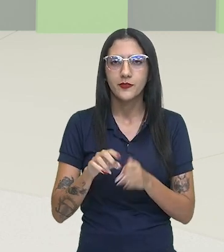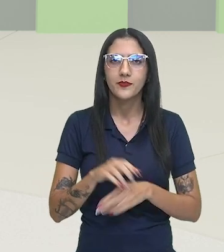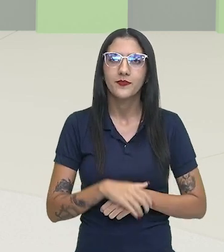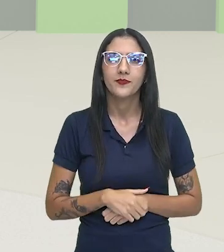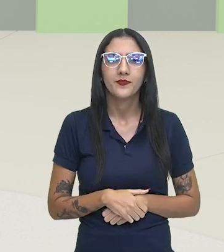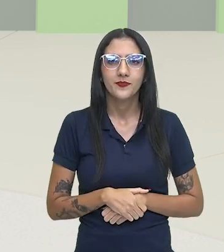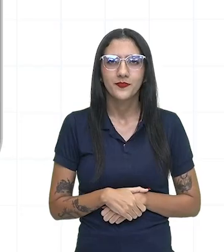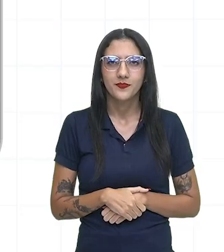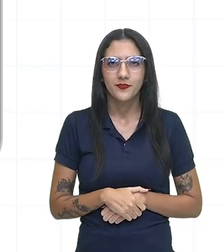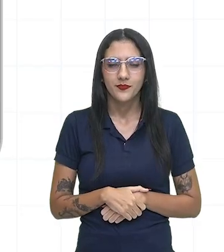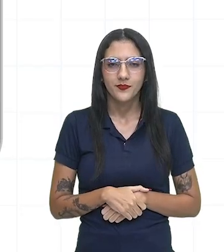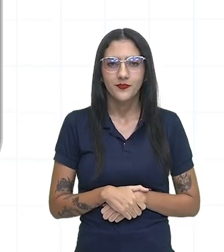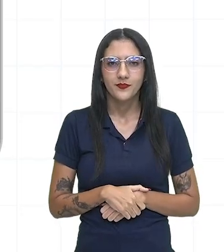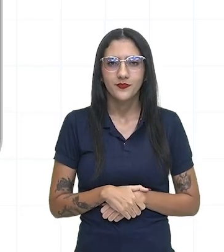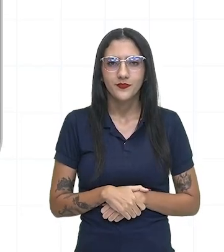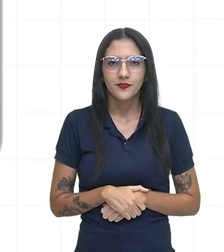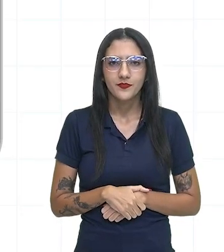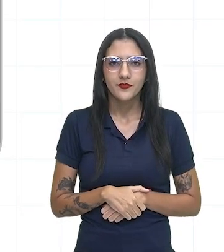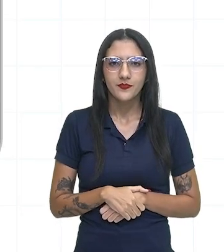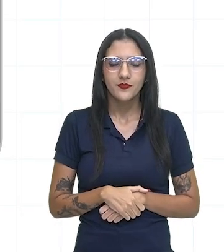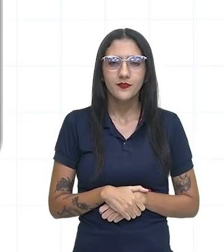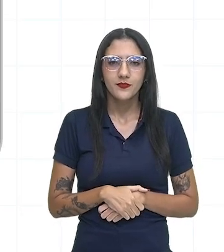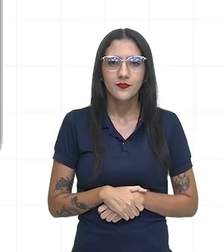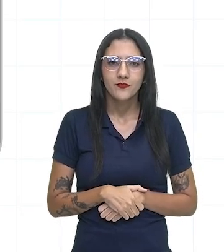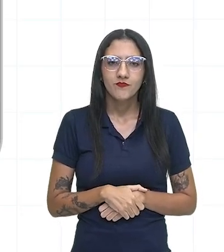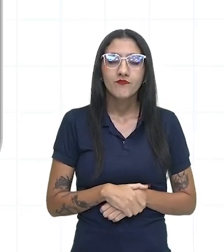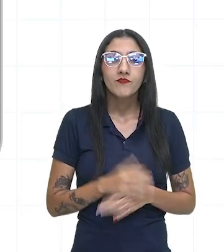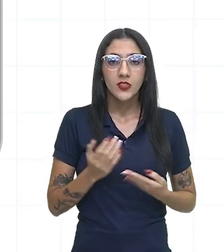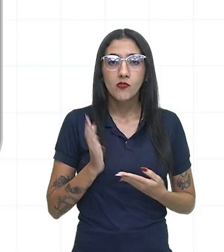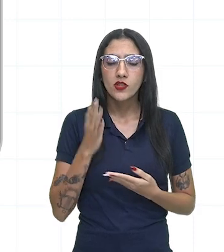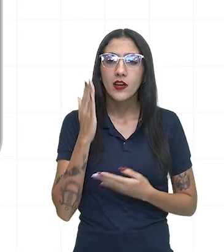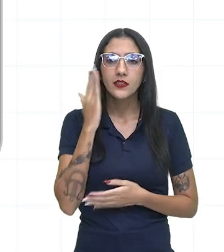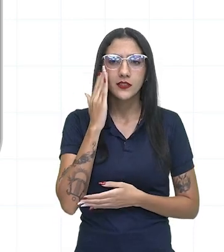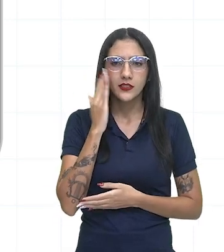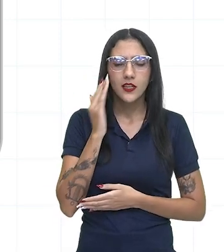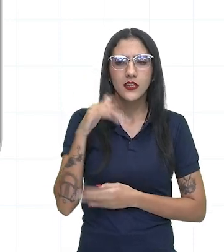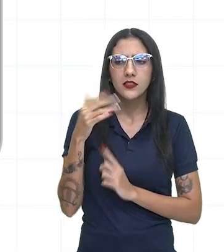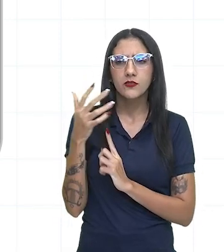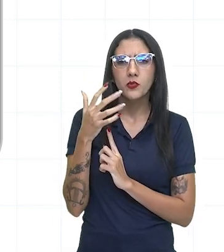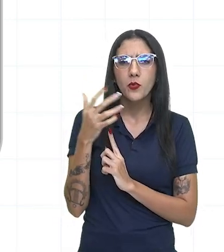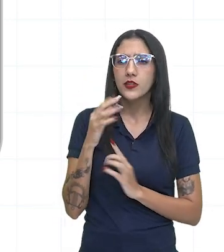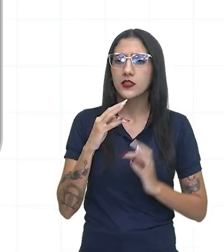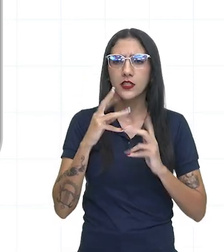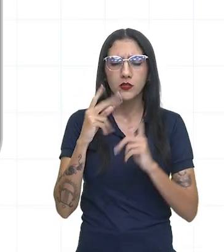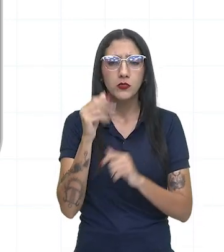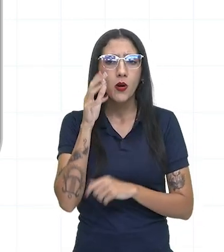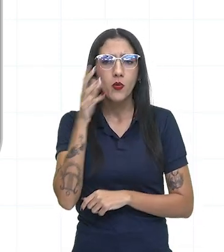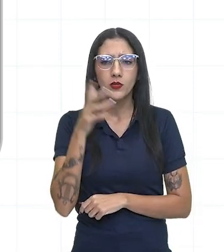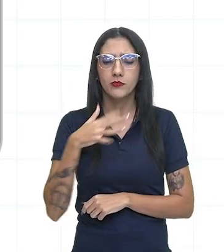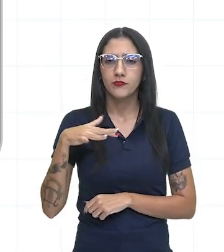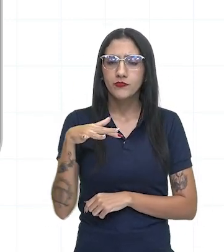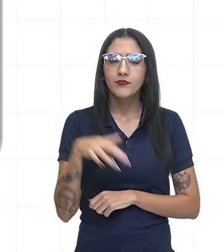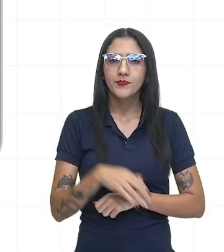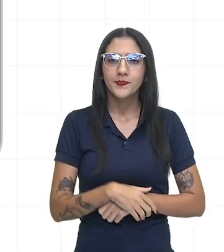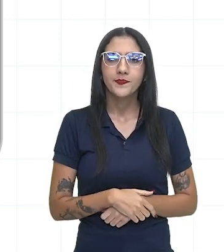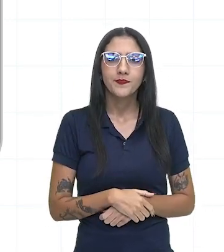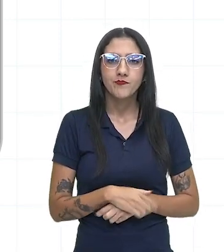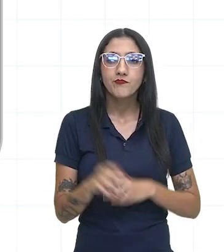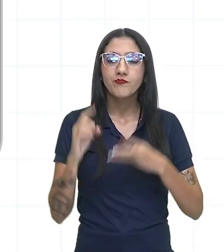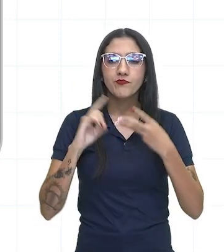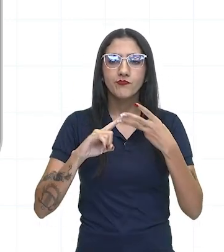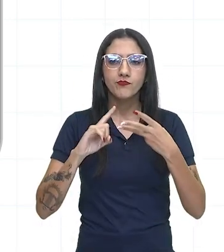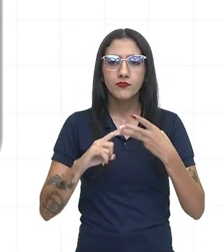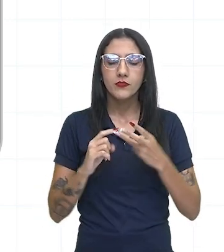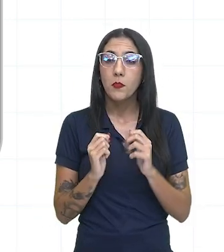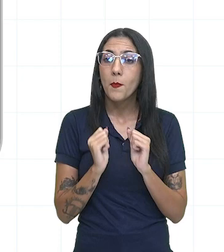científicas, tá bom? Então, nós temos aí sobre essa inspiração, que é tudo que acontece ao nosso redor. Nós também